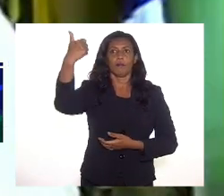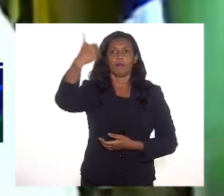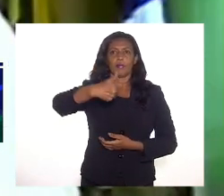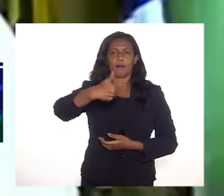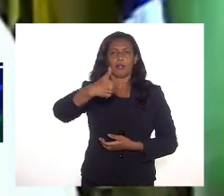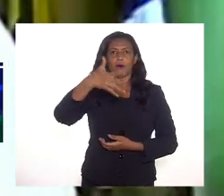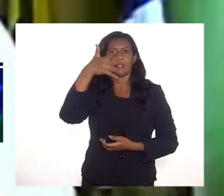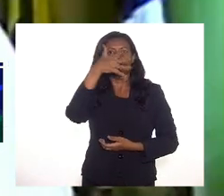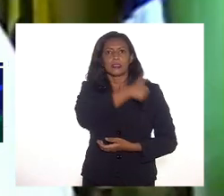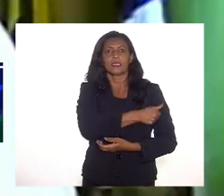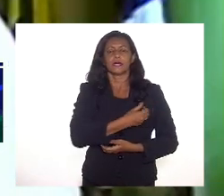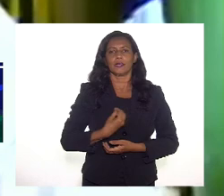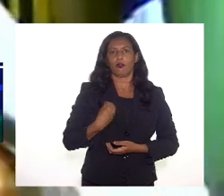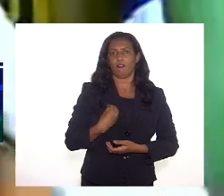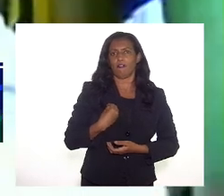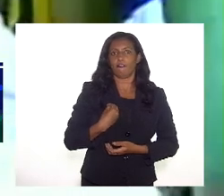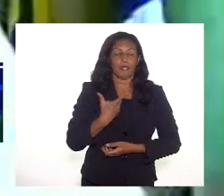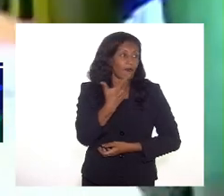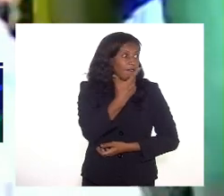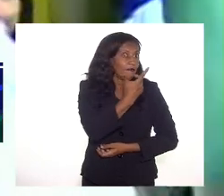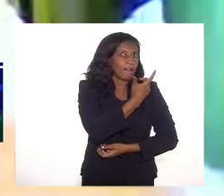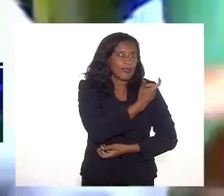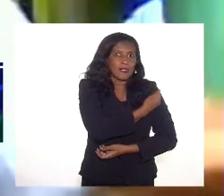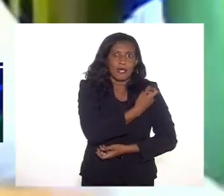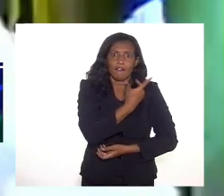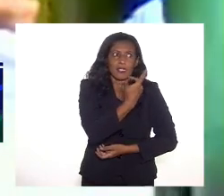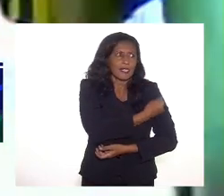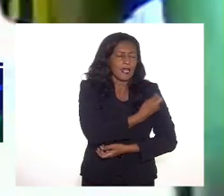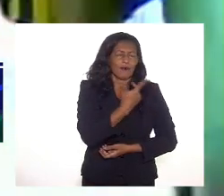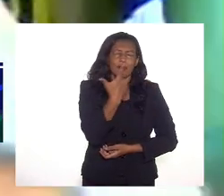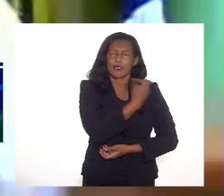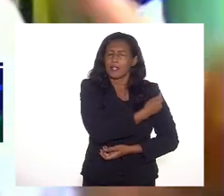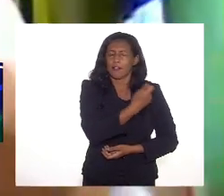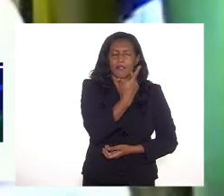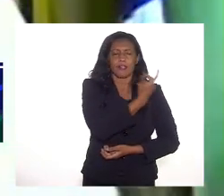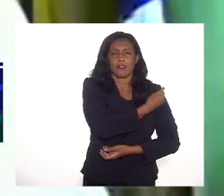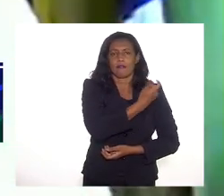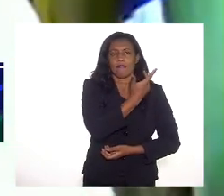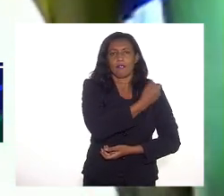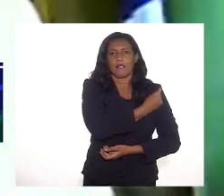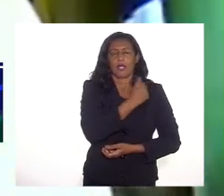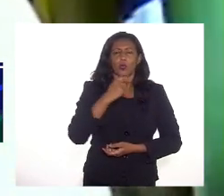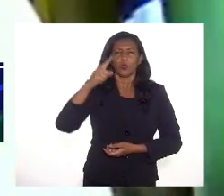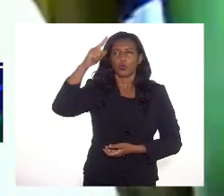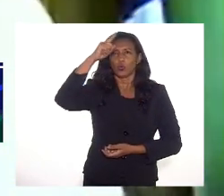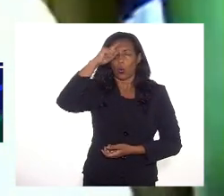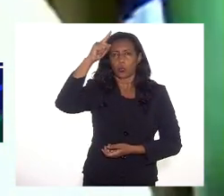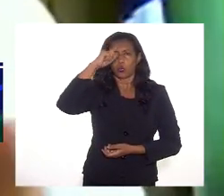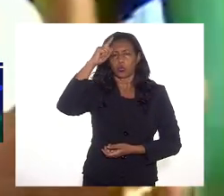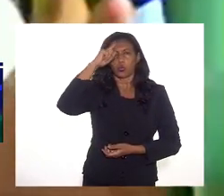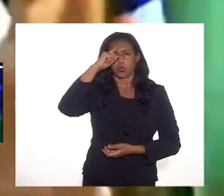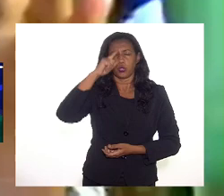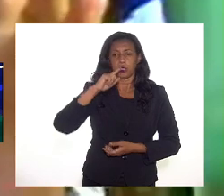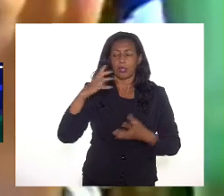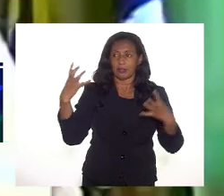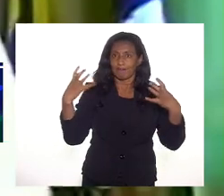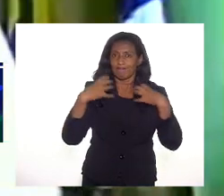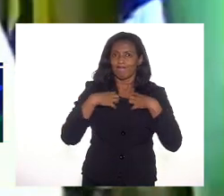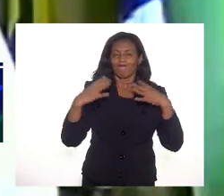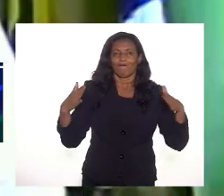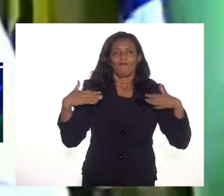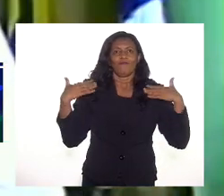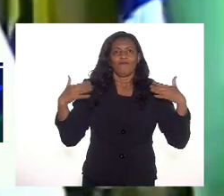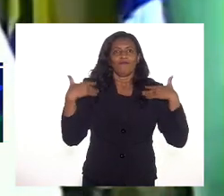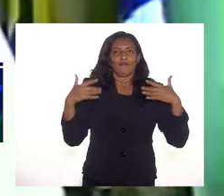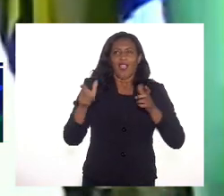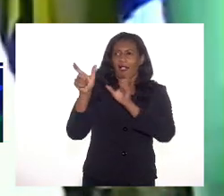salvar vidas, vacinar, vacinar, vacinar, para que a gente possa ficar feliz, para que a gente